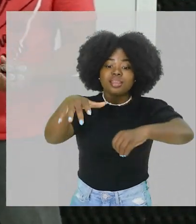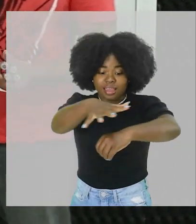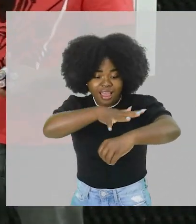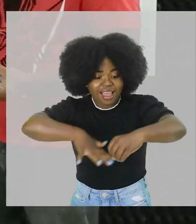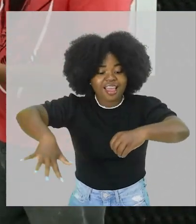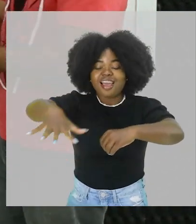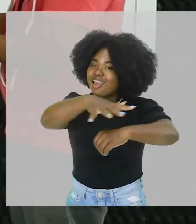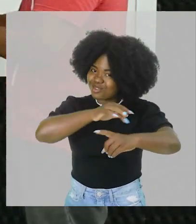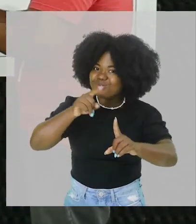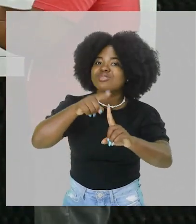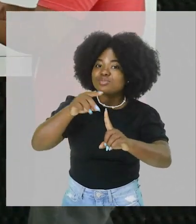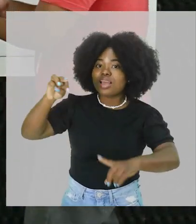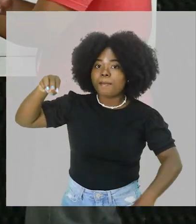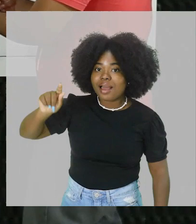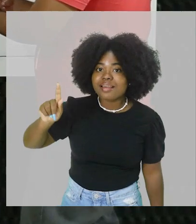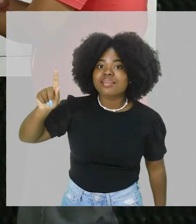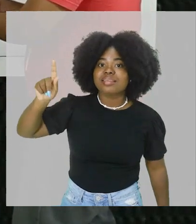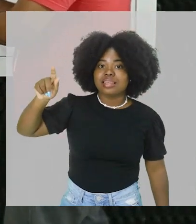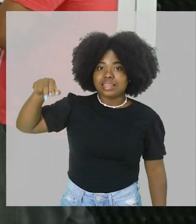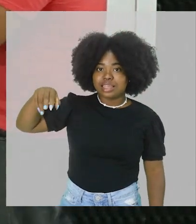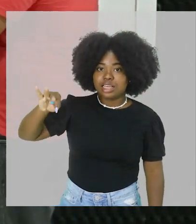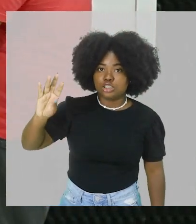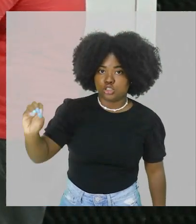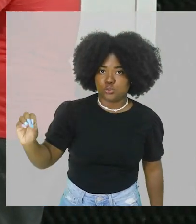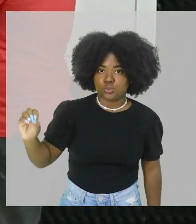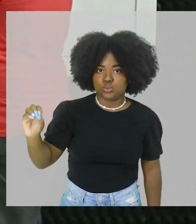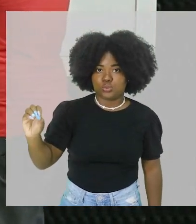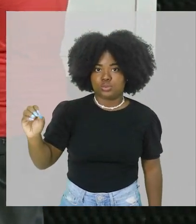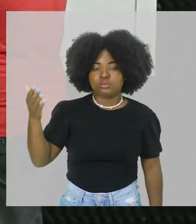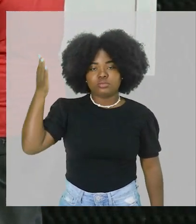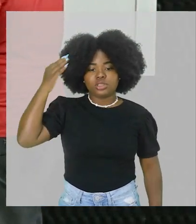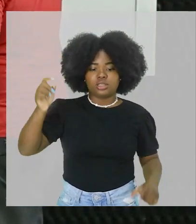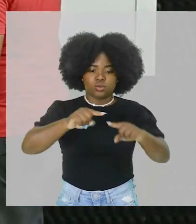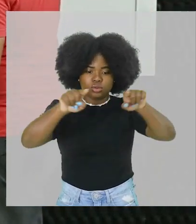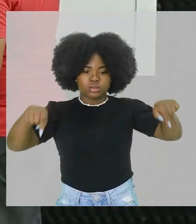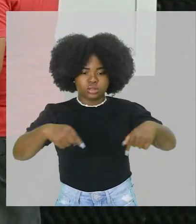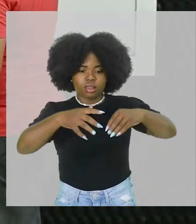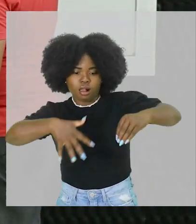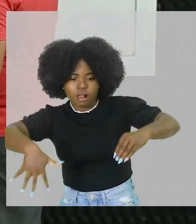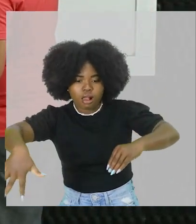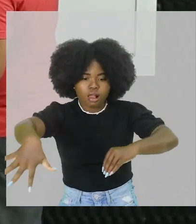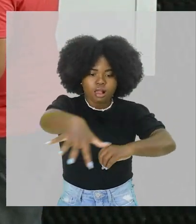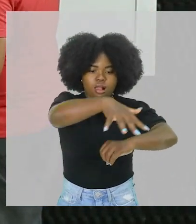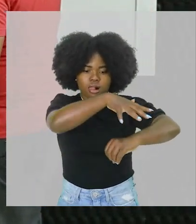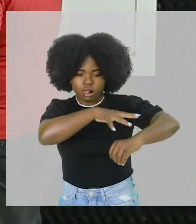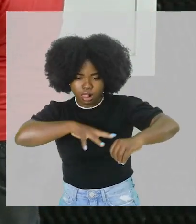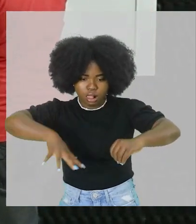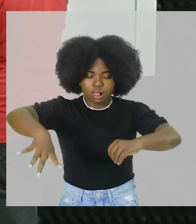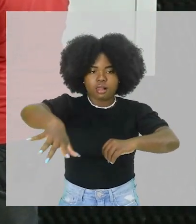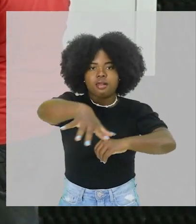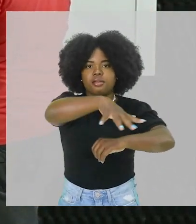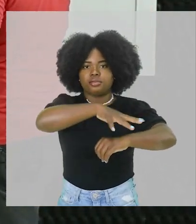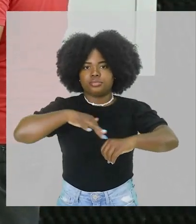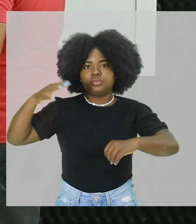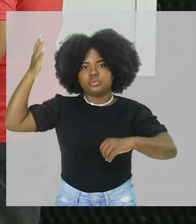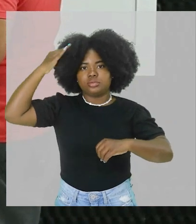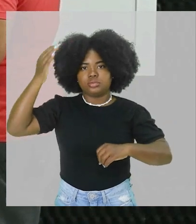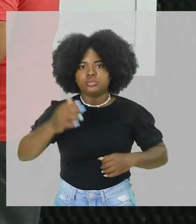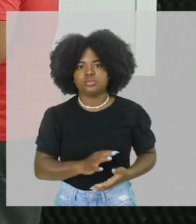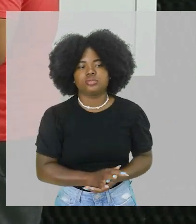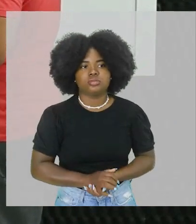campo magnético, ok? Então esse campo, ele funciona desta forma.